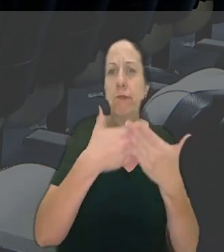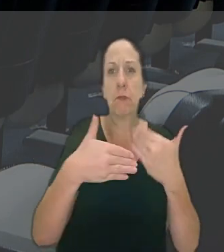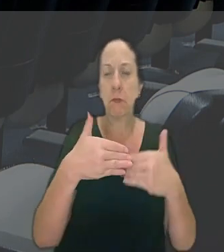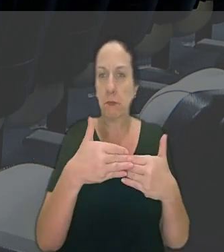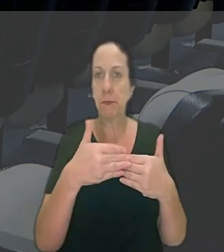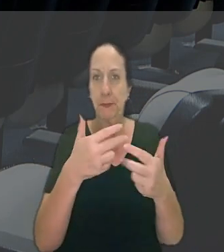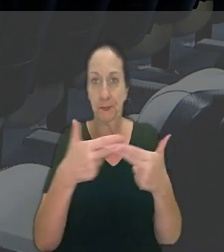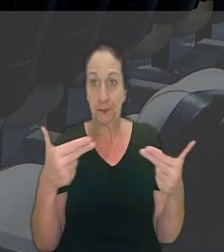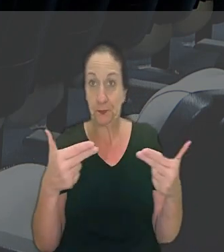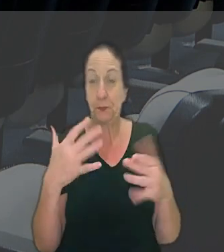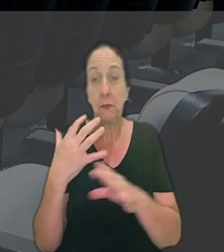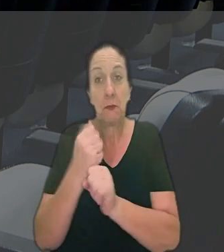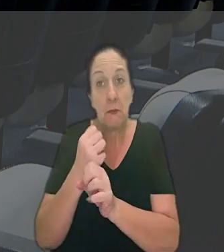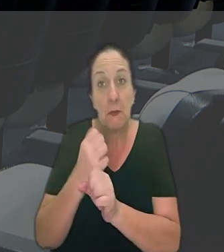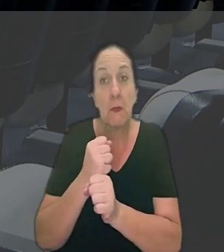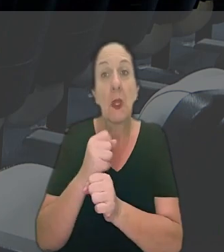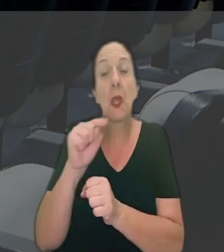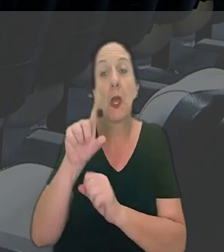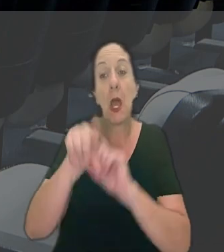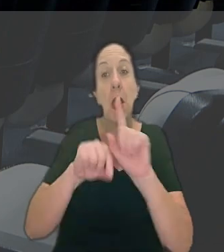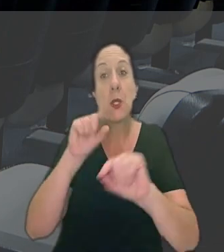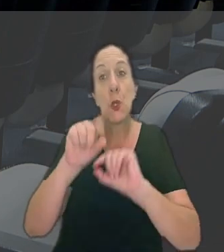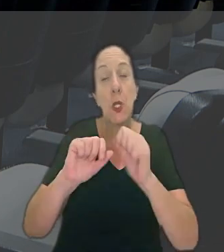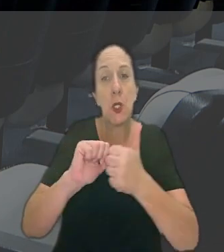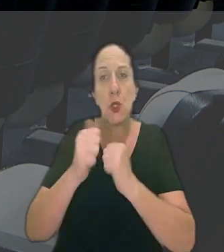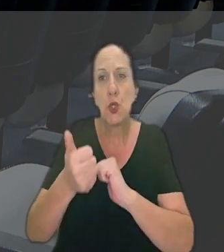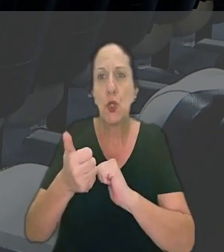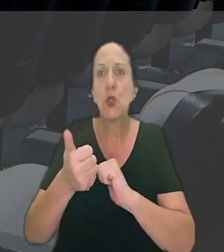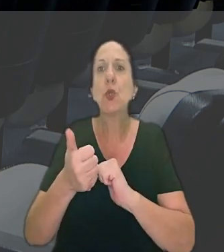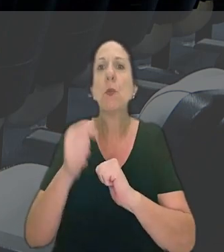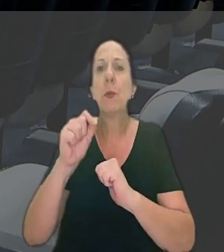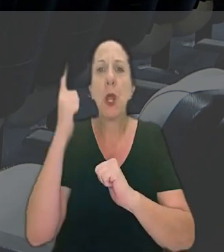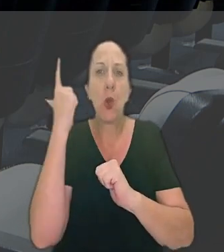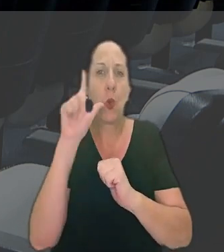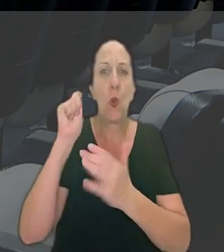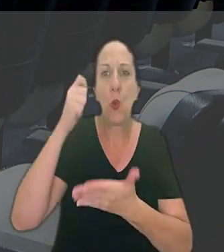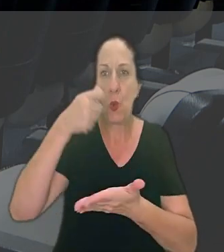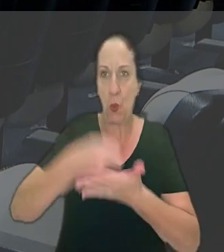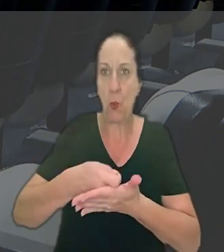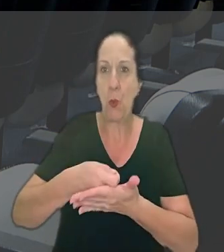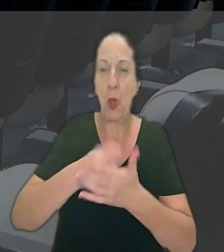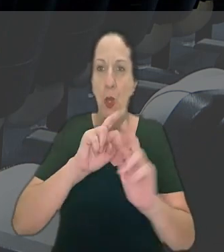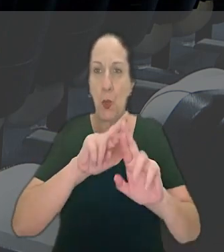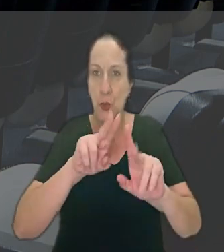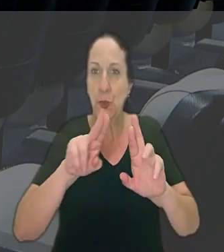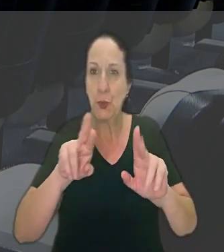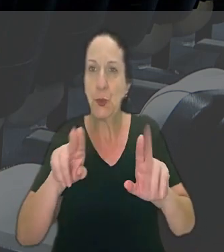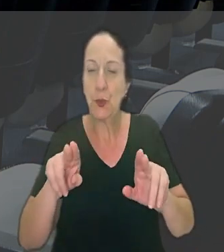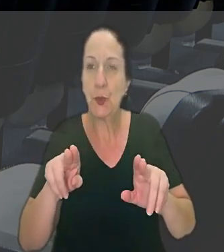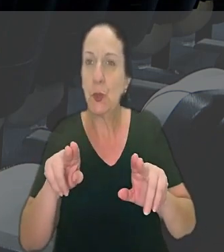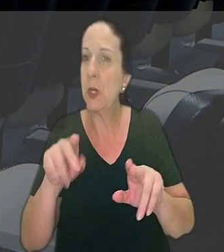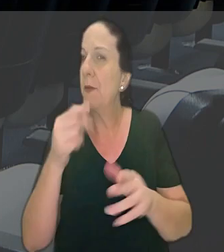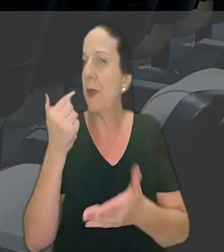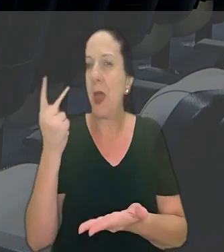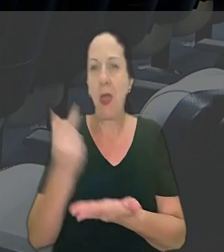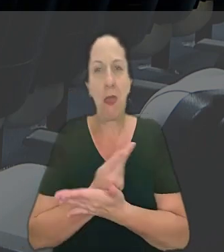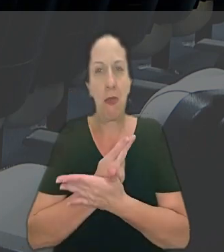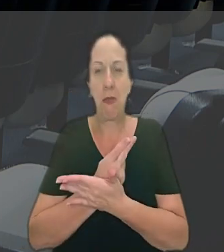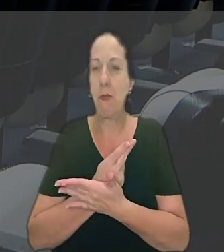publicidade. Assim, a base de cálculo escolhida pelo atleta para conseguir o pagamento das diferenças